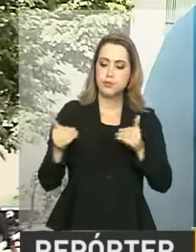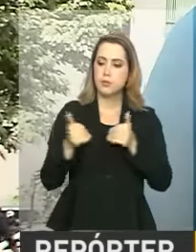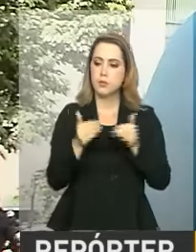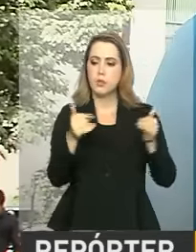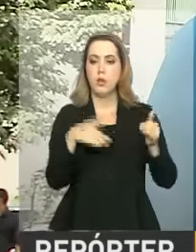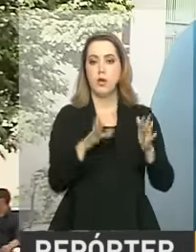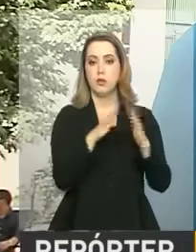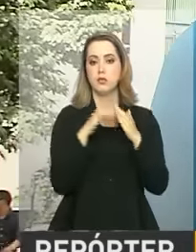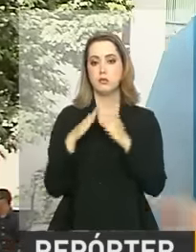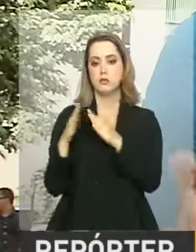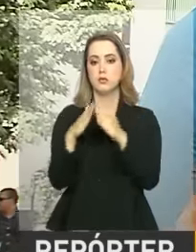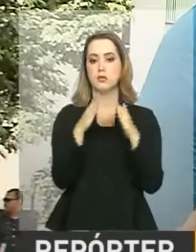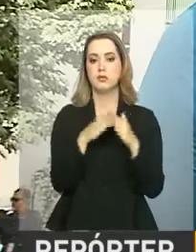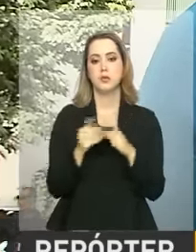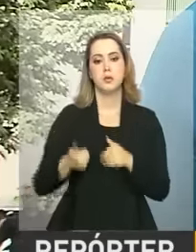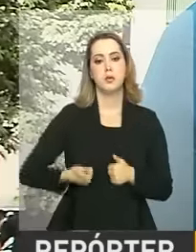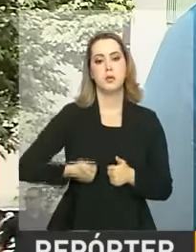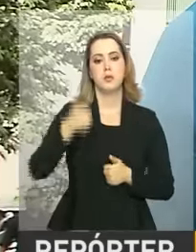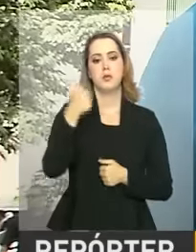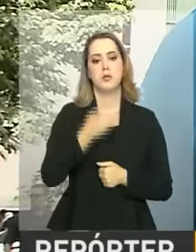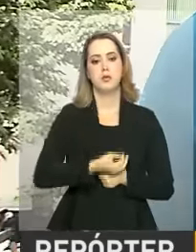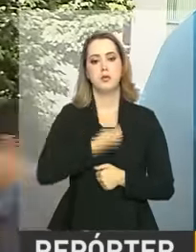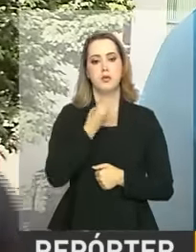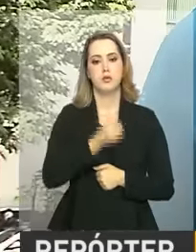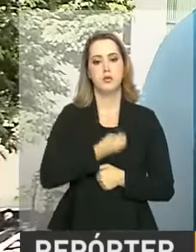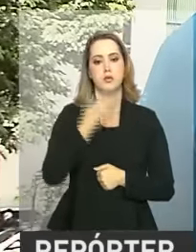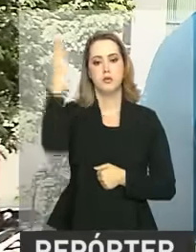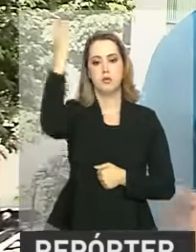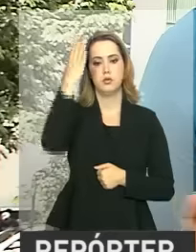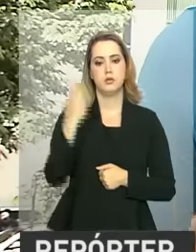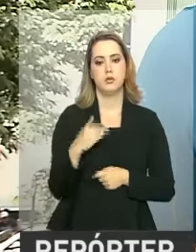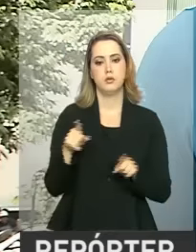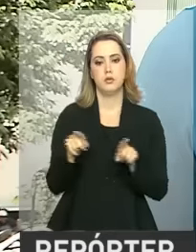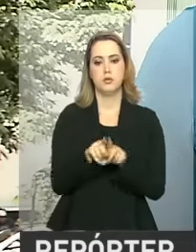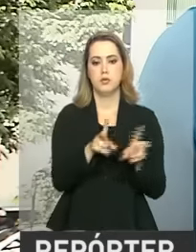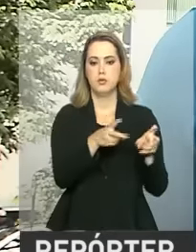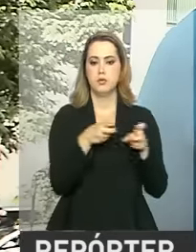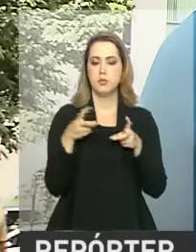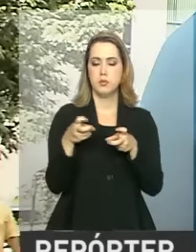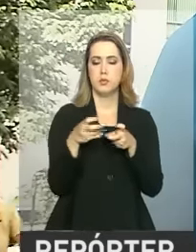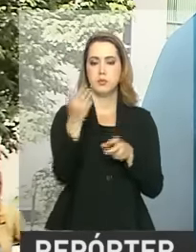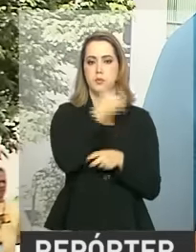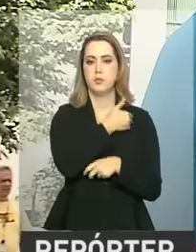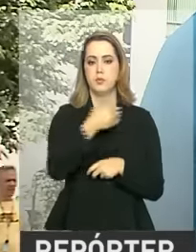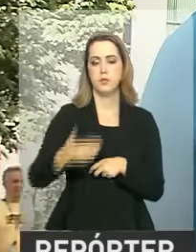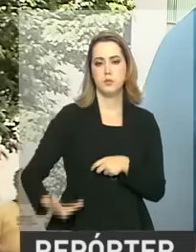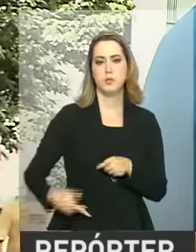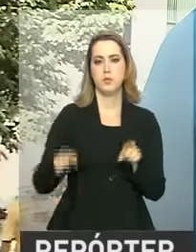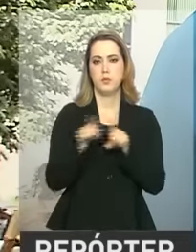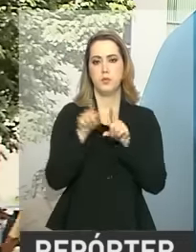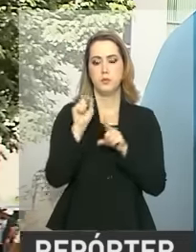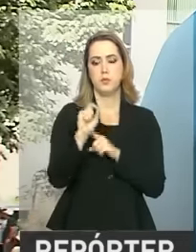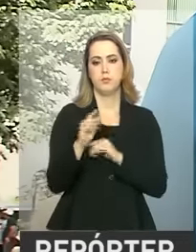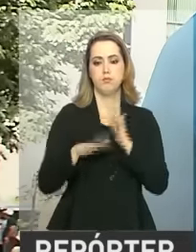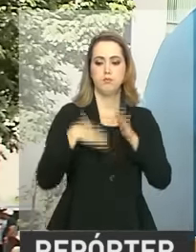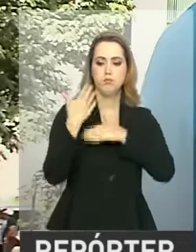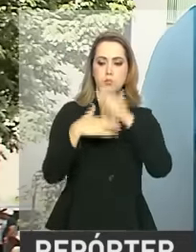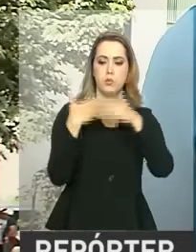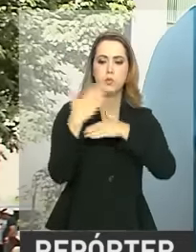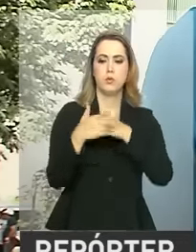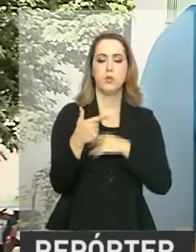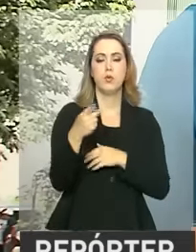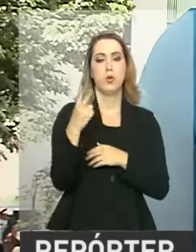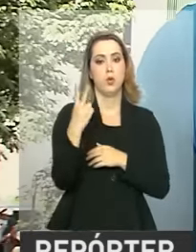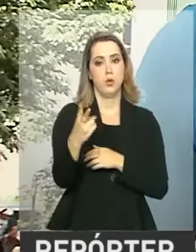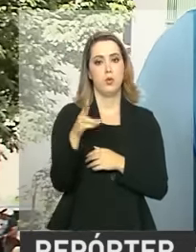acesso à casa própria e a qualidade de vida dos brasileiros, a expectativa do governo é também gerar mais de